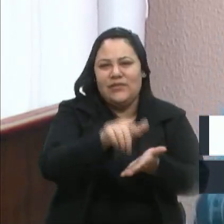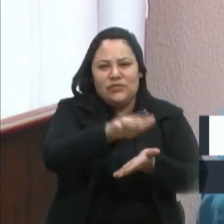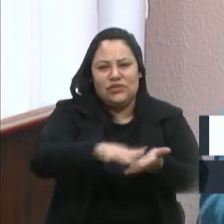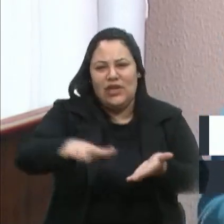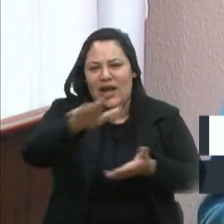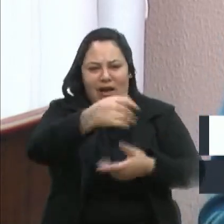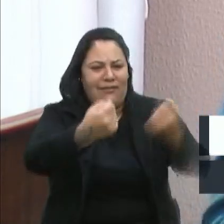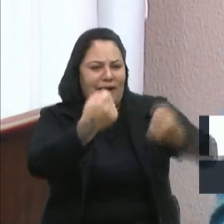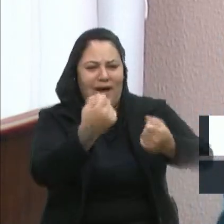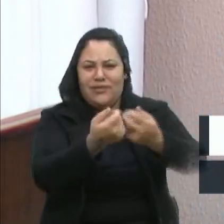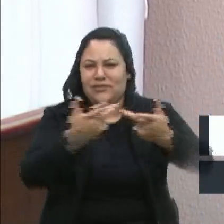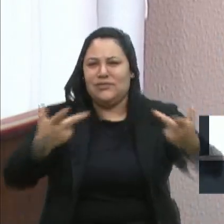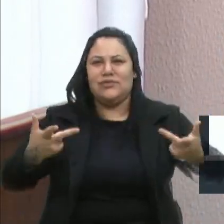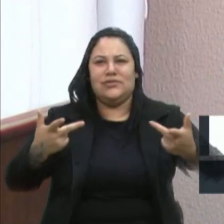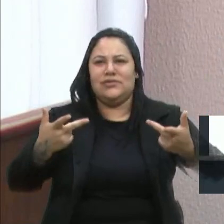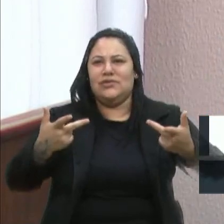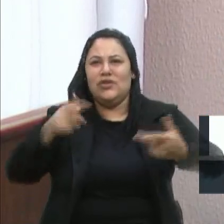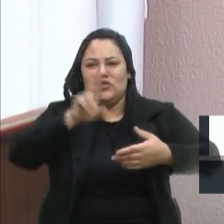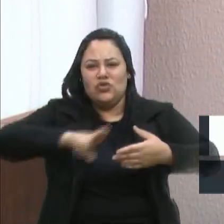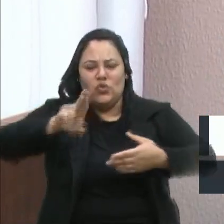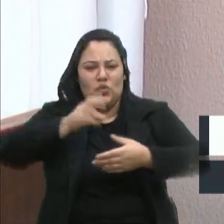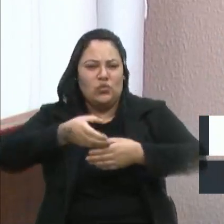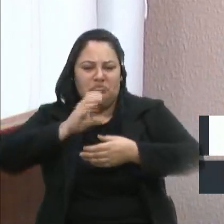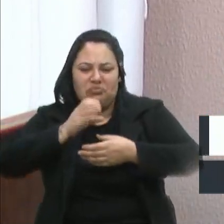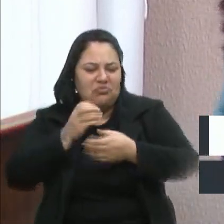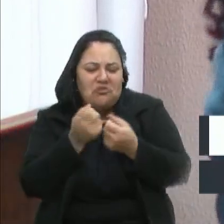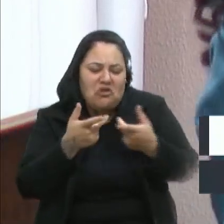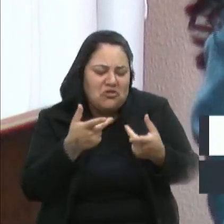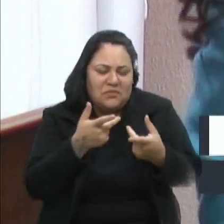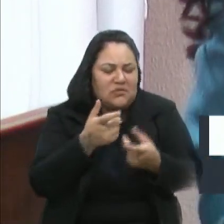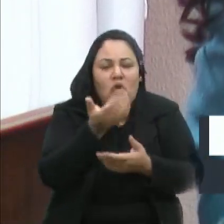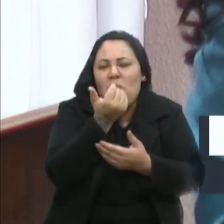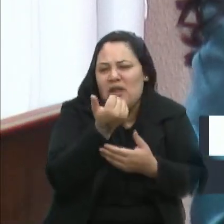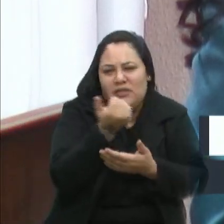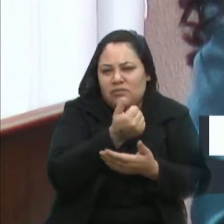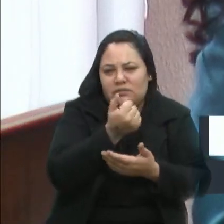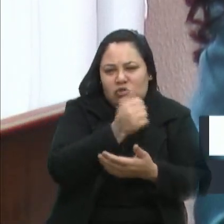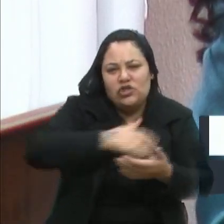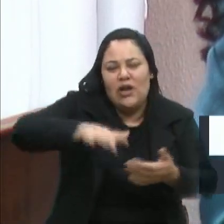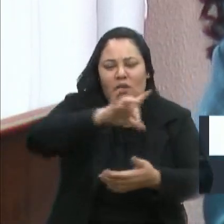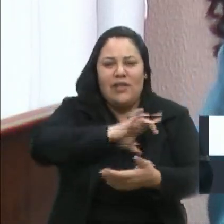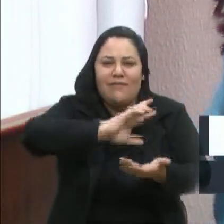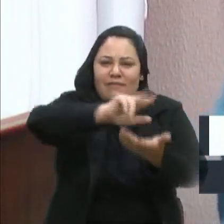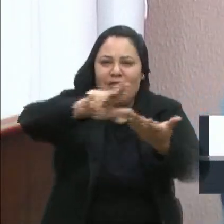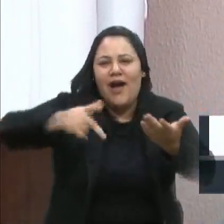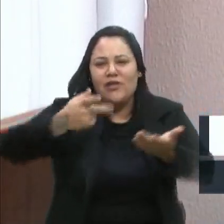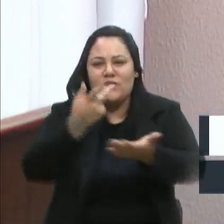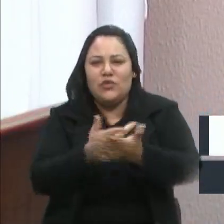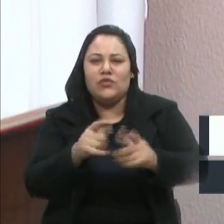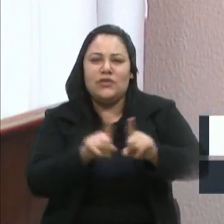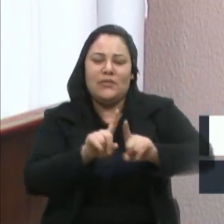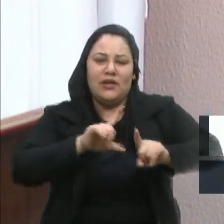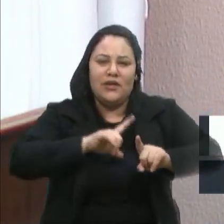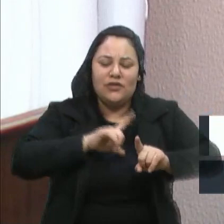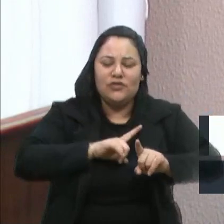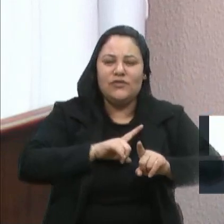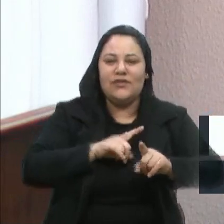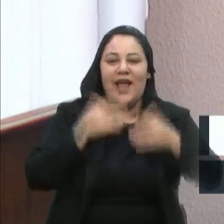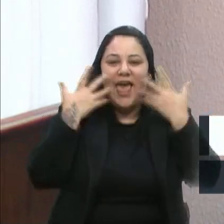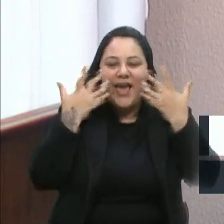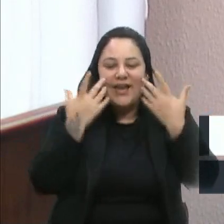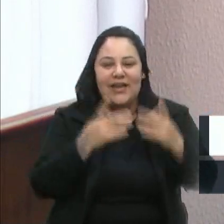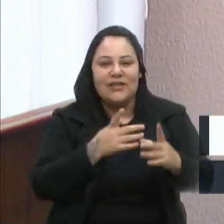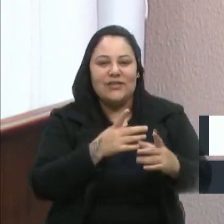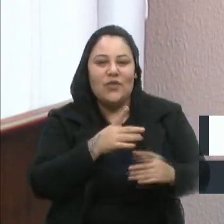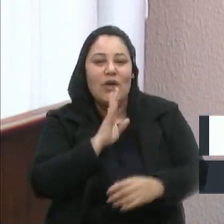dispensers de utilidades alimentícias, enfim, é uma série de produtos. E eu tive a alegria de conhecer a Fernanda e